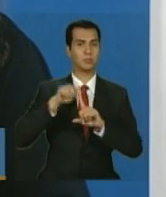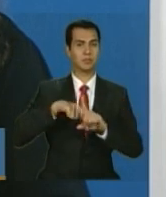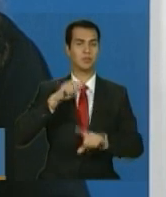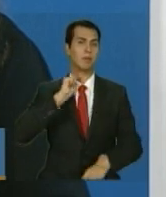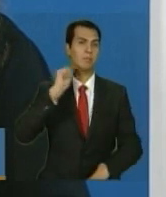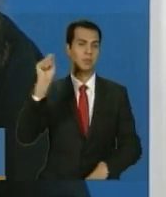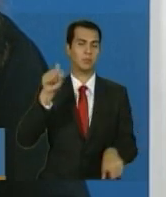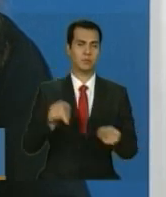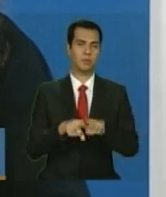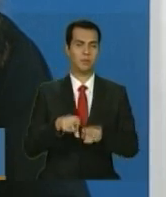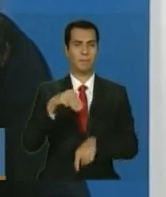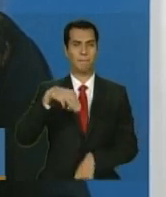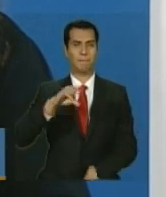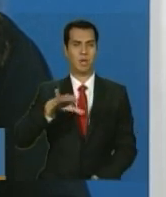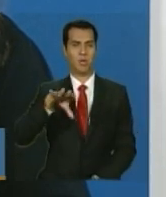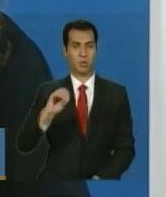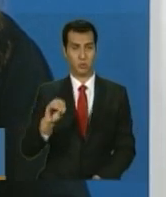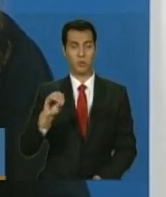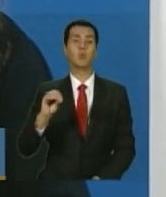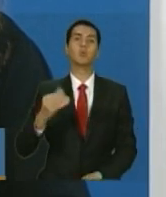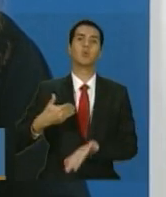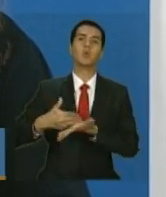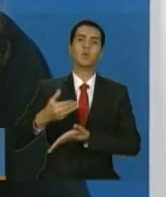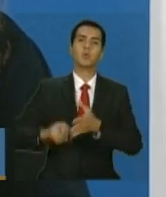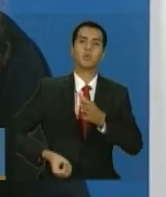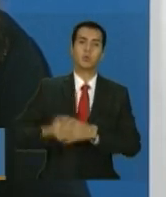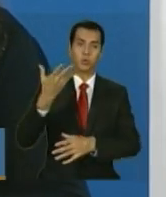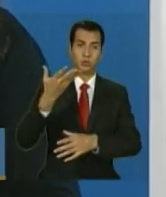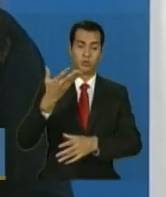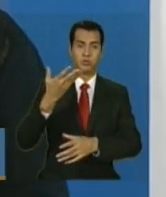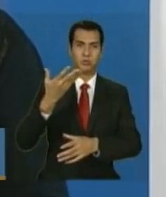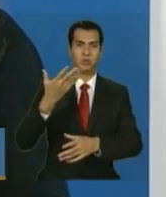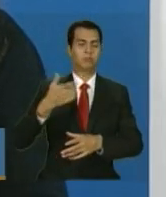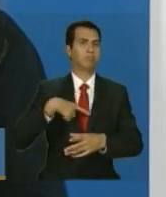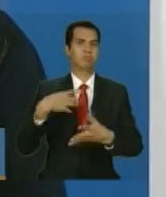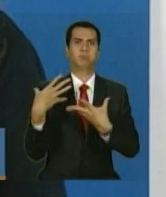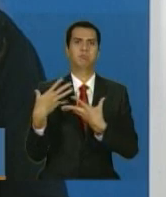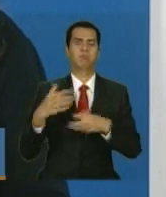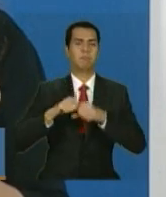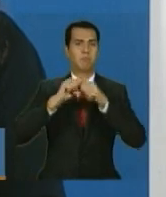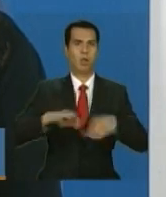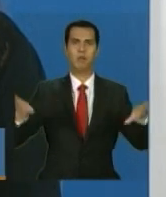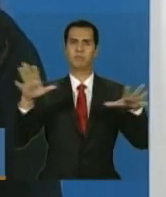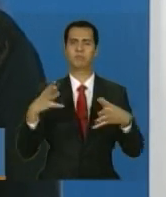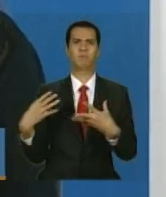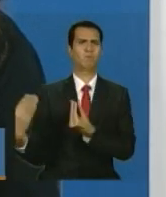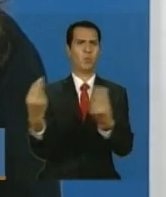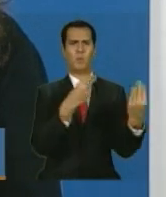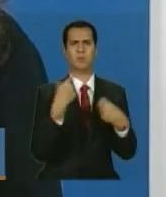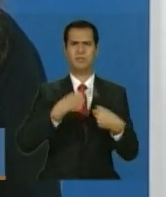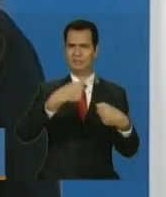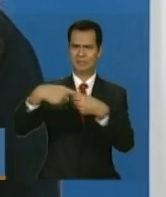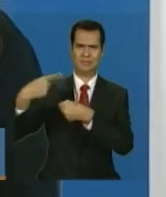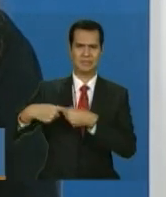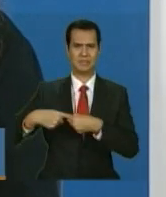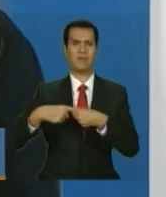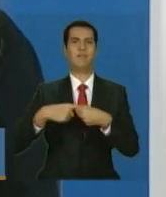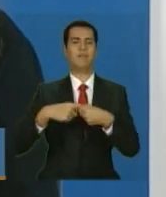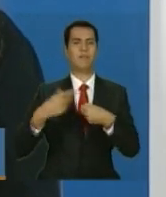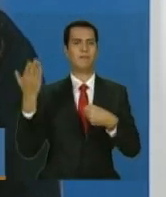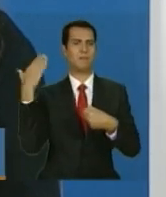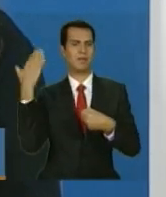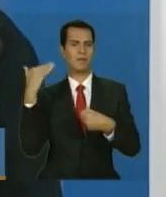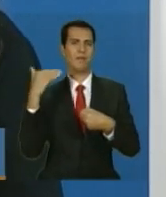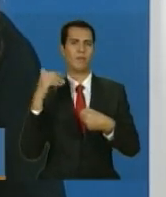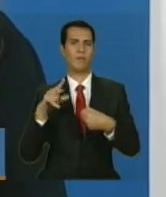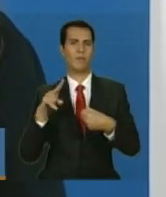lentidão. Né? Foi um processo de implantação em que houve um boom de migração dos municípios da versão antiga para a versão nova nos meses